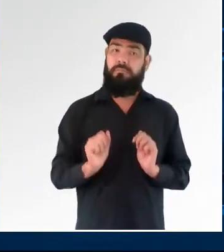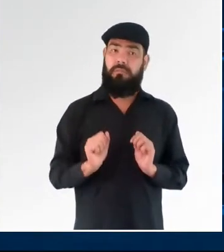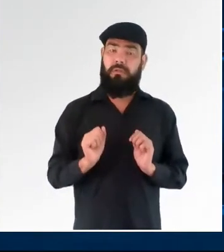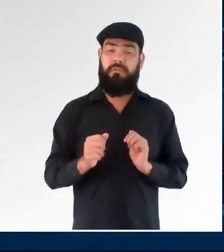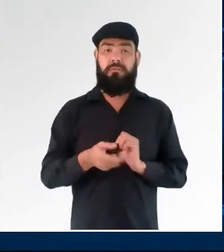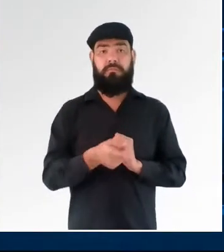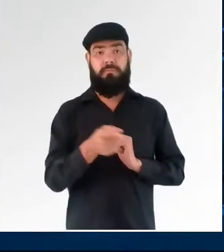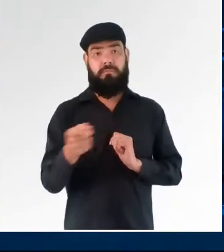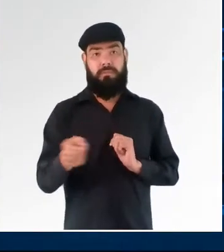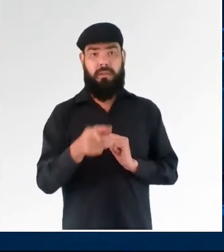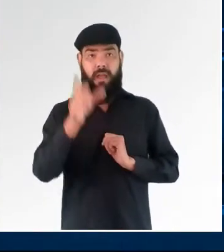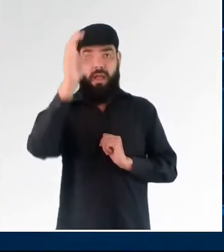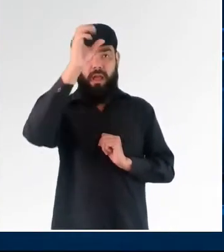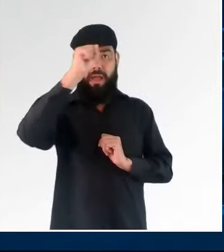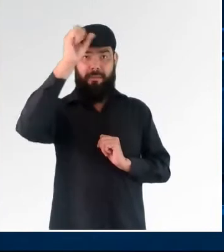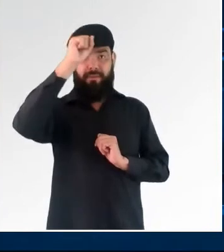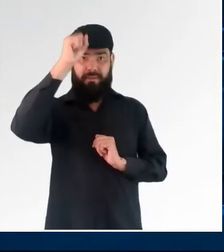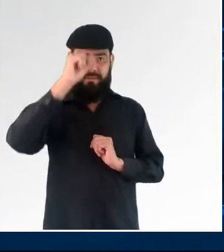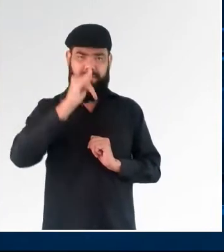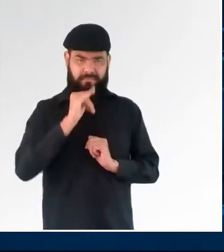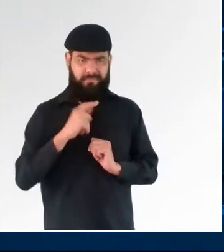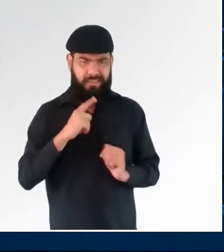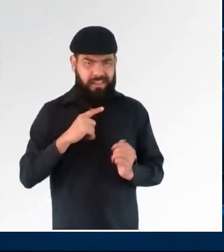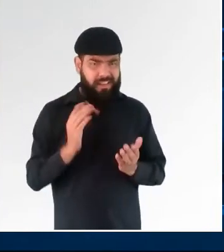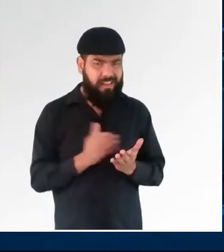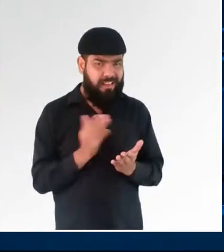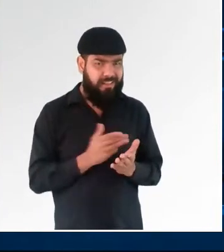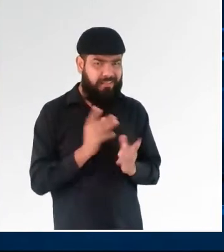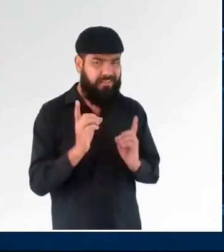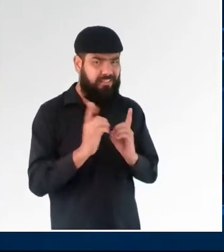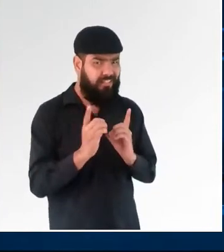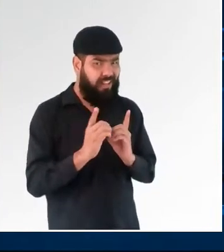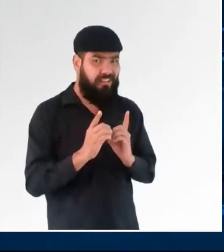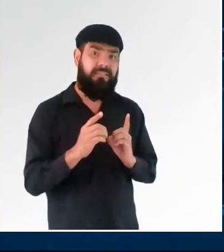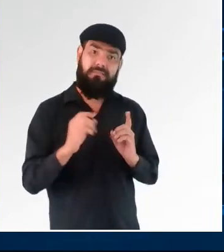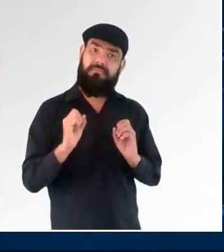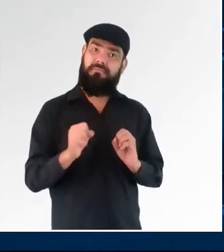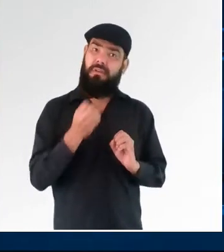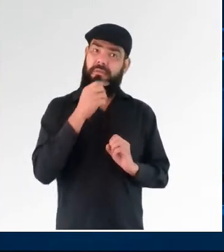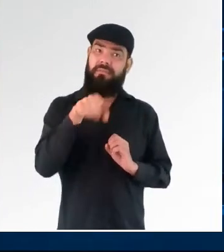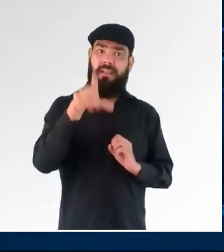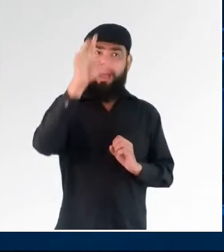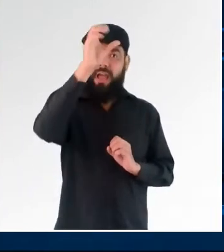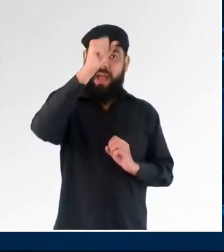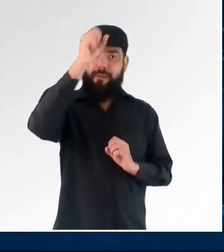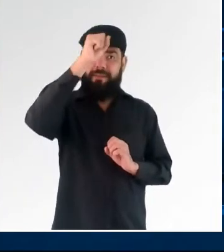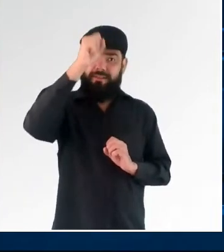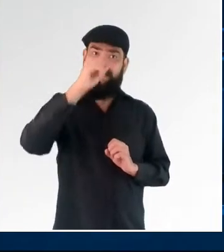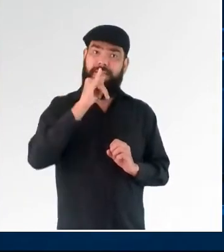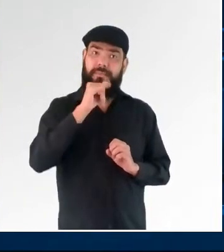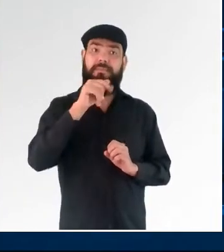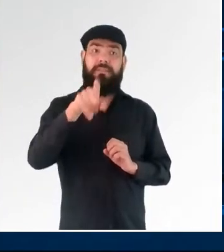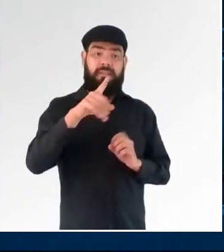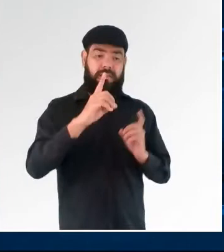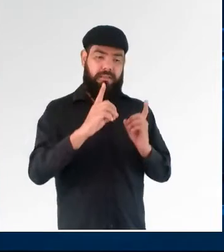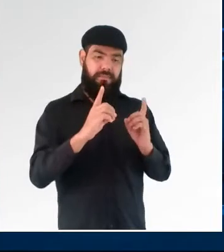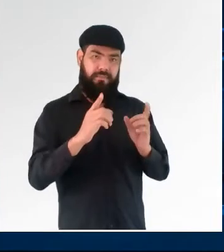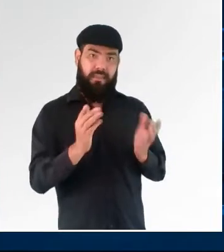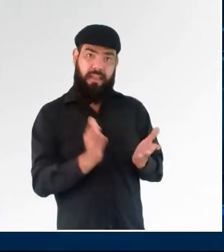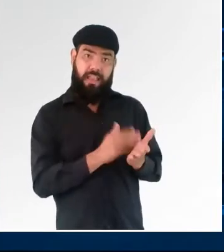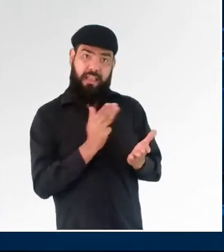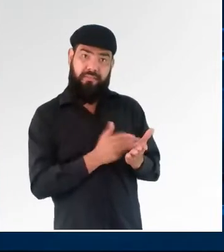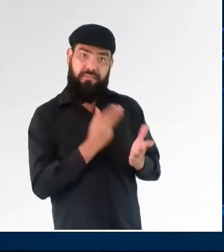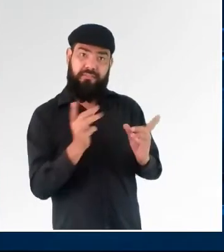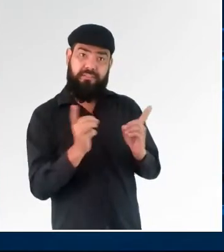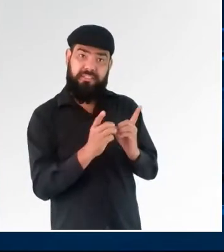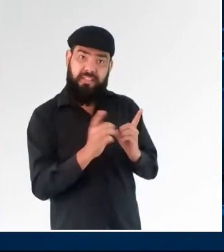aprender. Você tem livro didático? Se você tiver um livro didático, você está estudando aquele livro. Né? Então, o resumo é para isso,